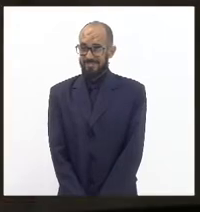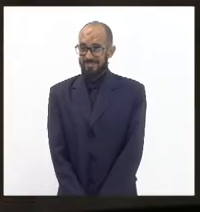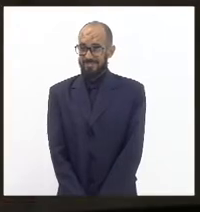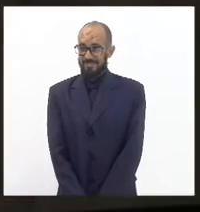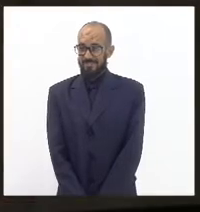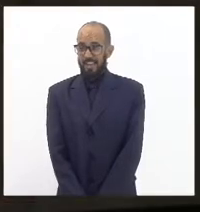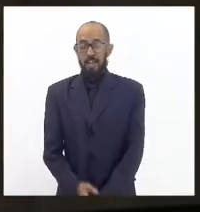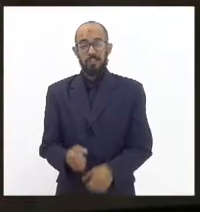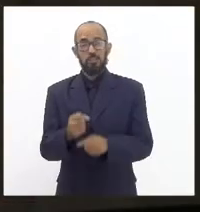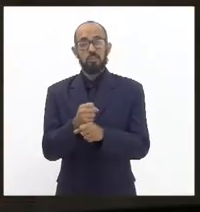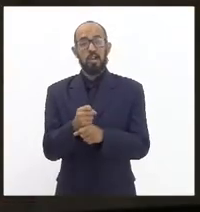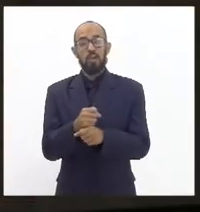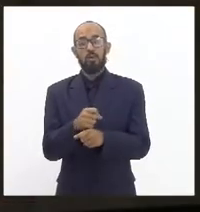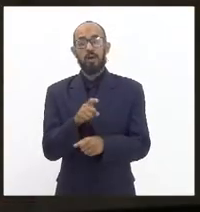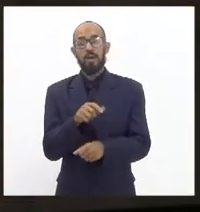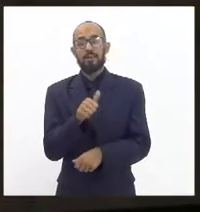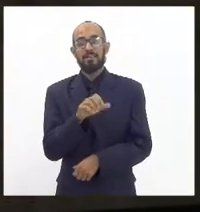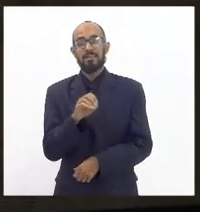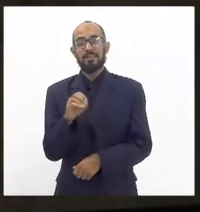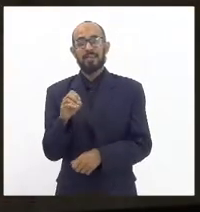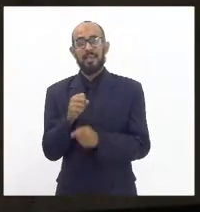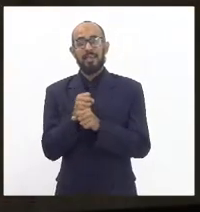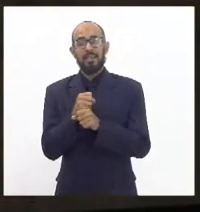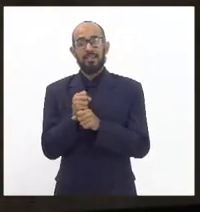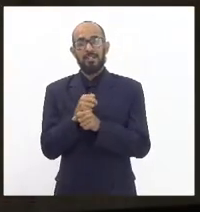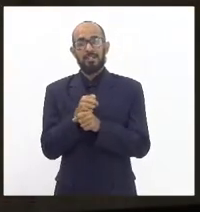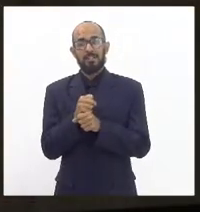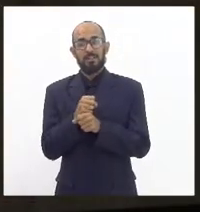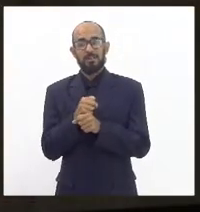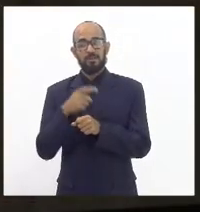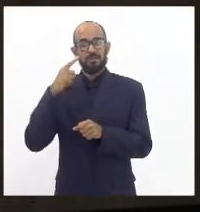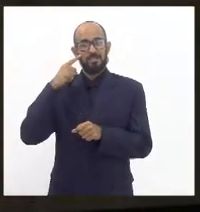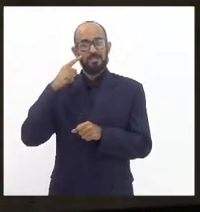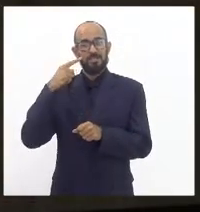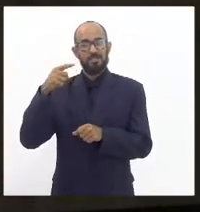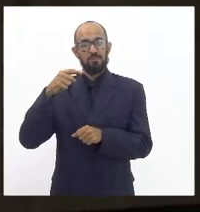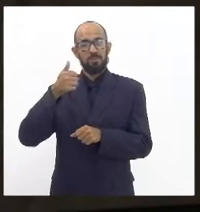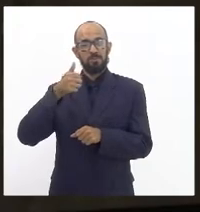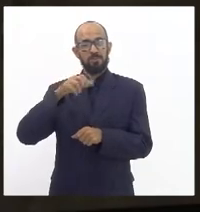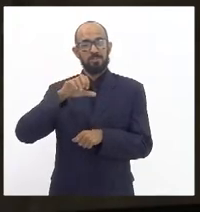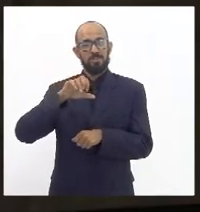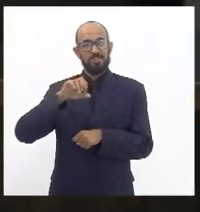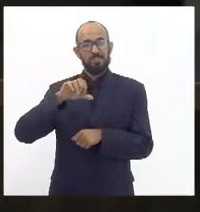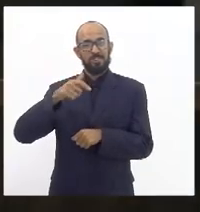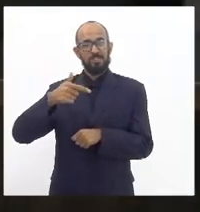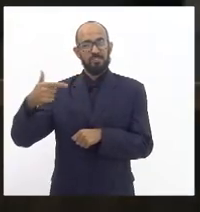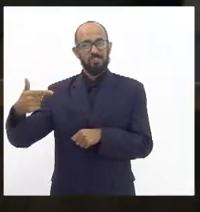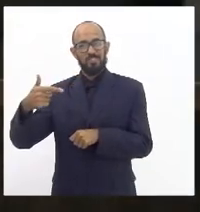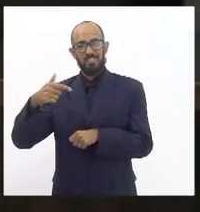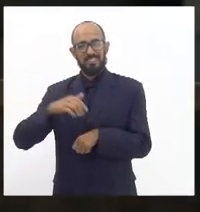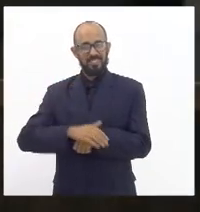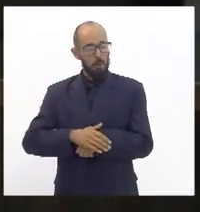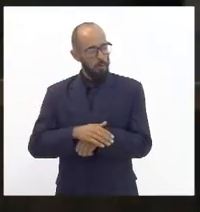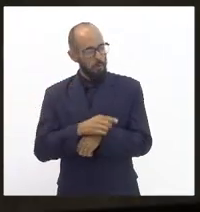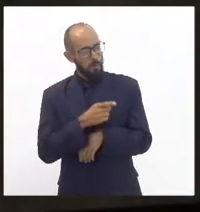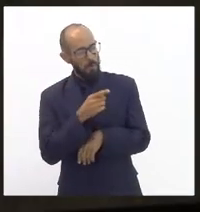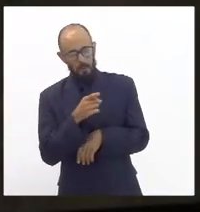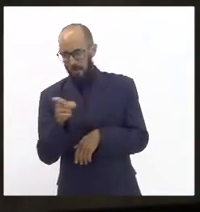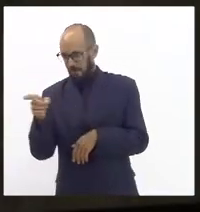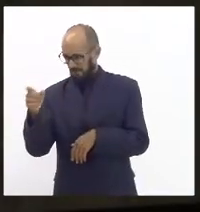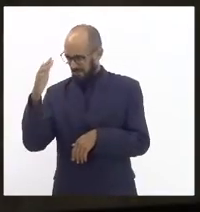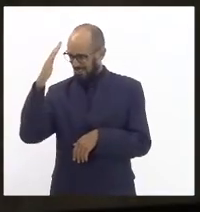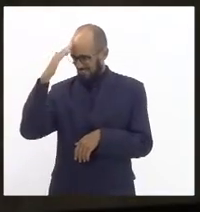ano nós estamos comemorando 100 anos da semana o modernismo de 22 por dentro em